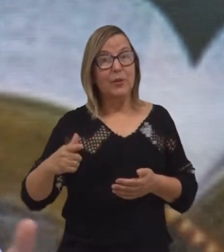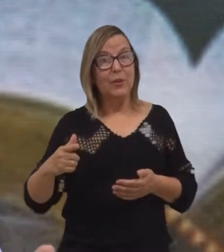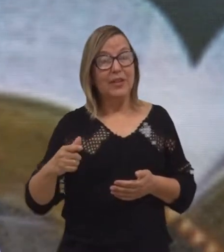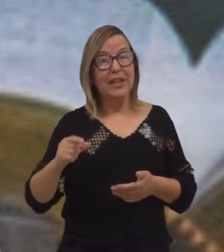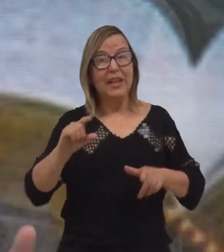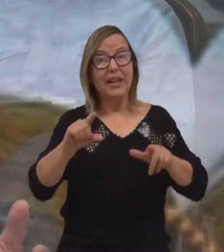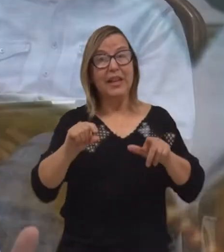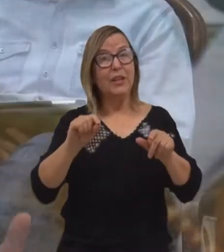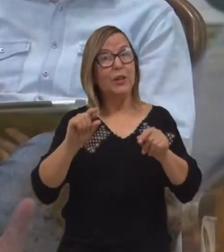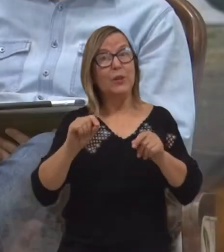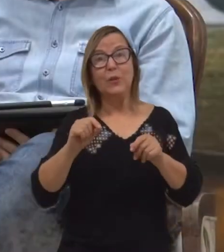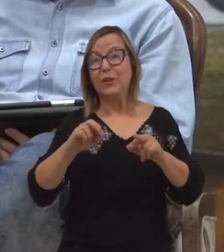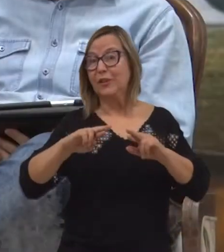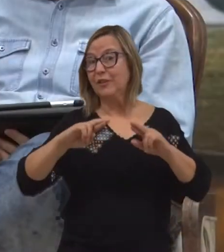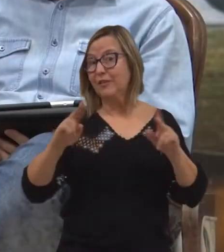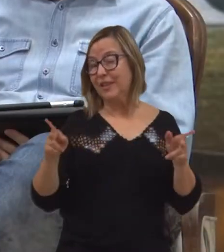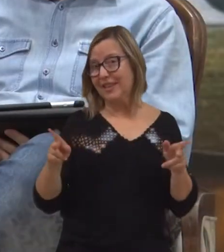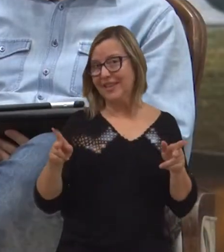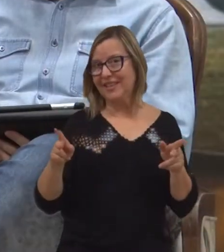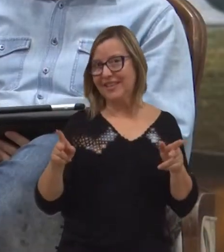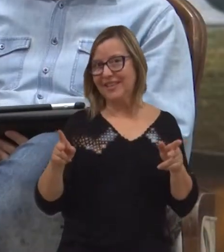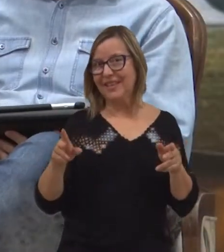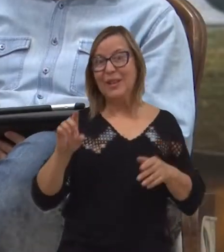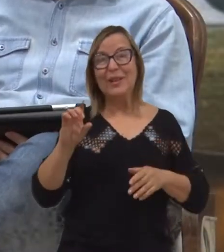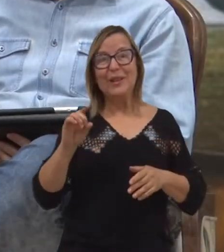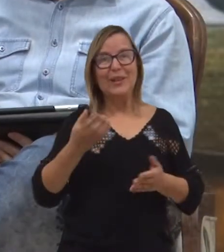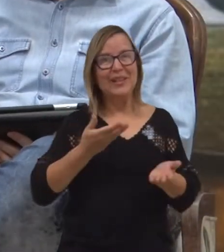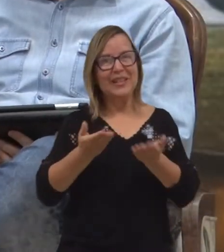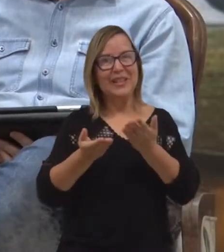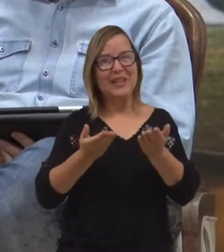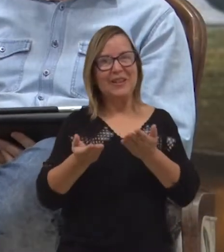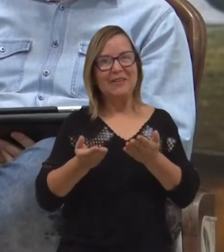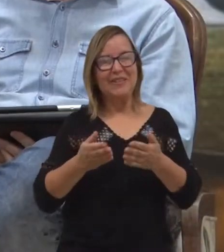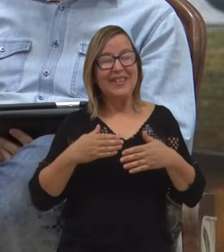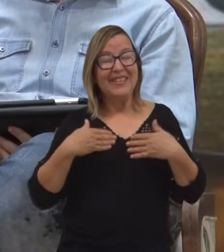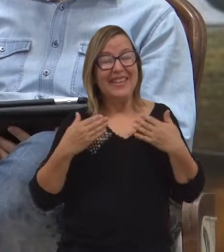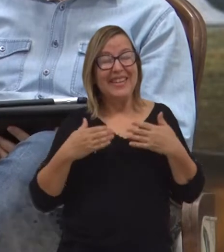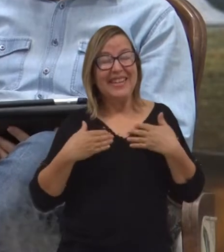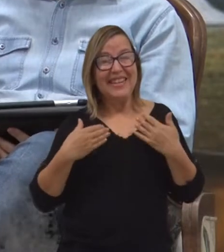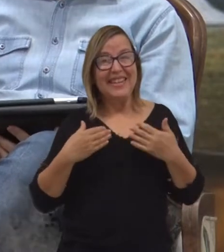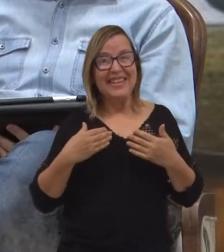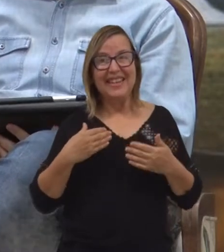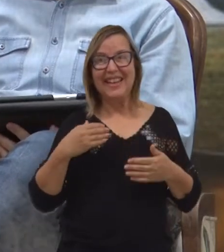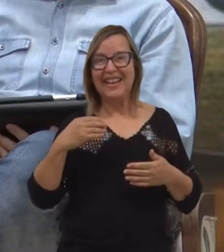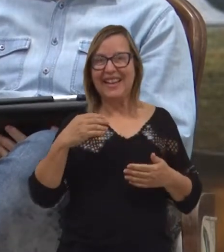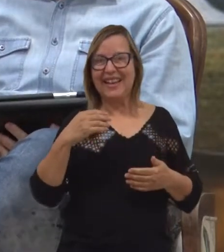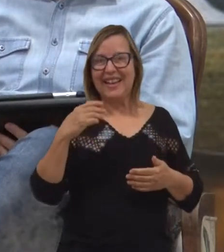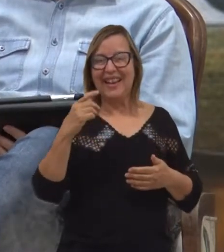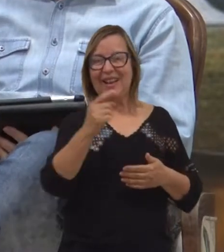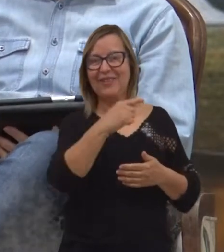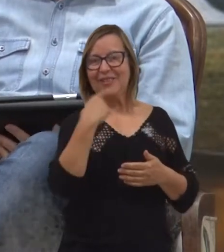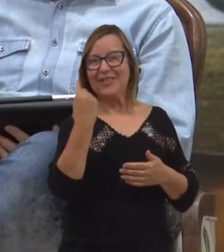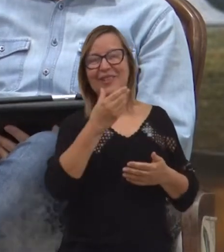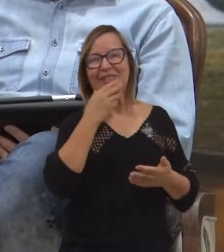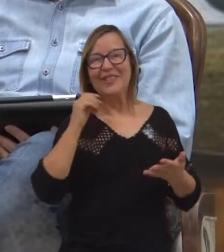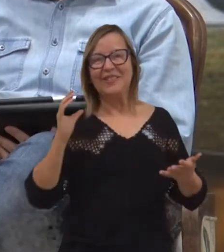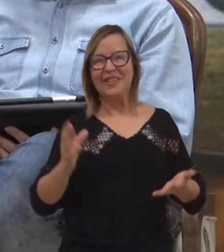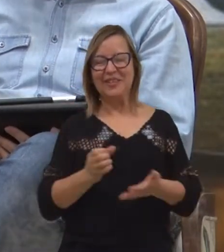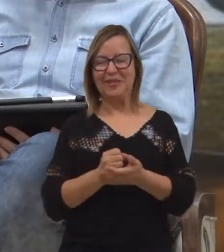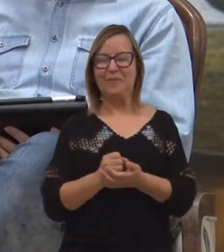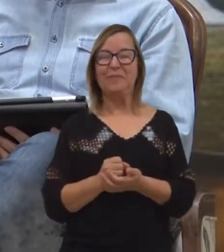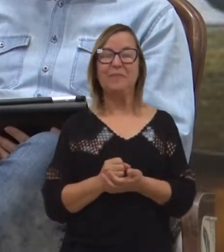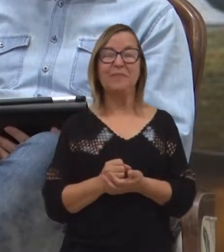com alegria, servir aquele que o salvou. Isso me chama muita atenção, viu, Eric? Sim. E eu gosto de ressaltar isso